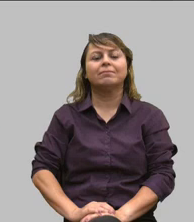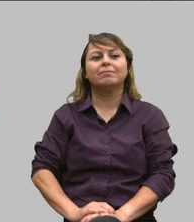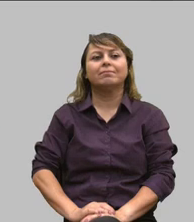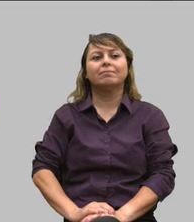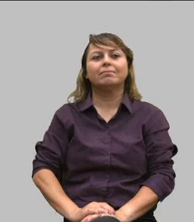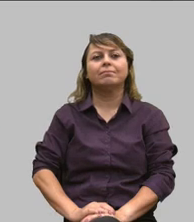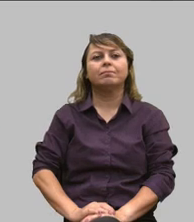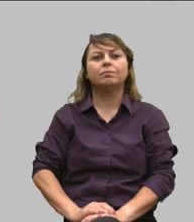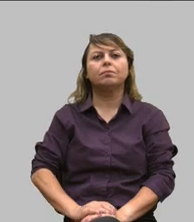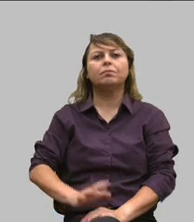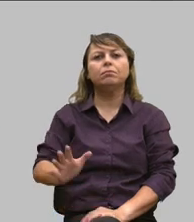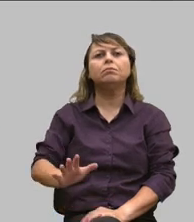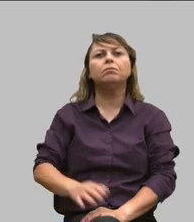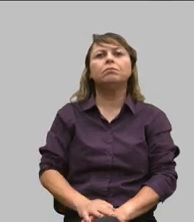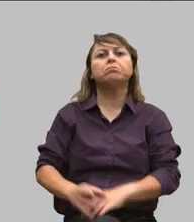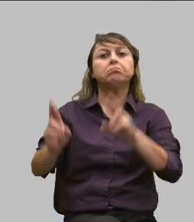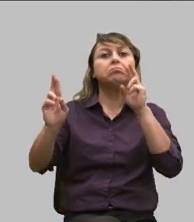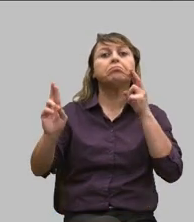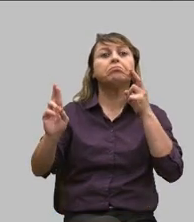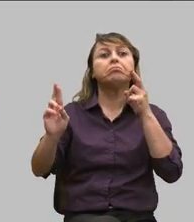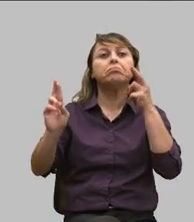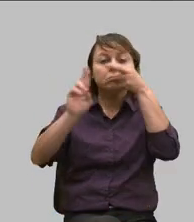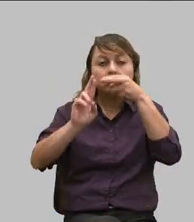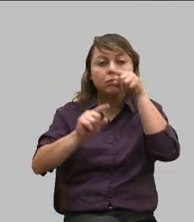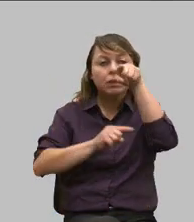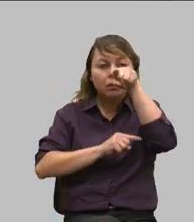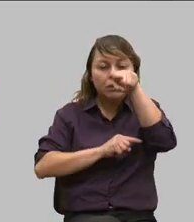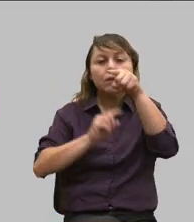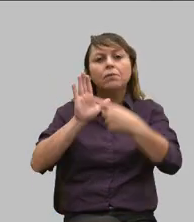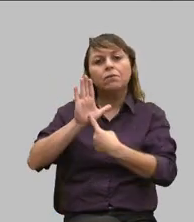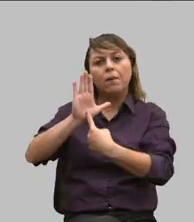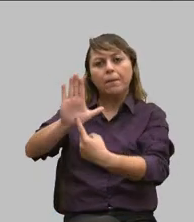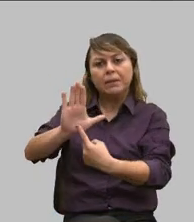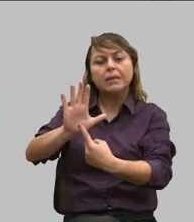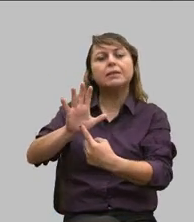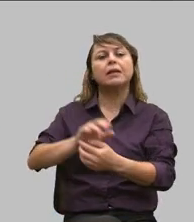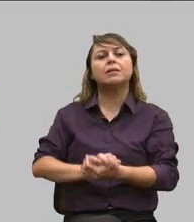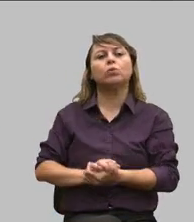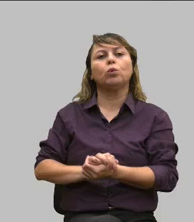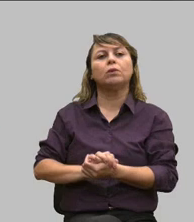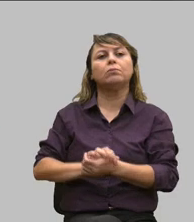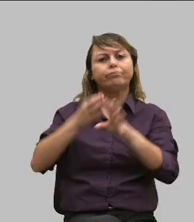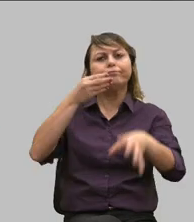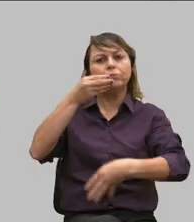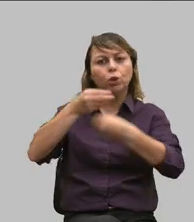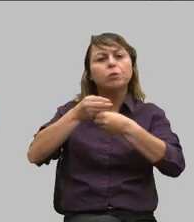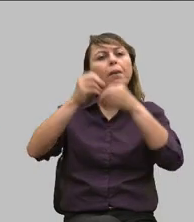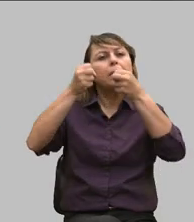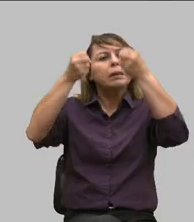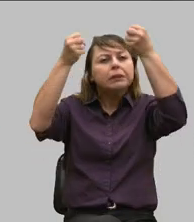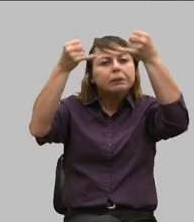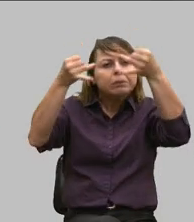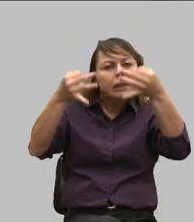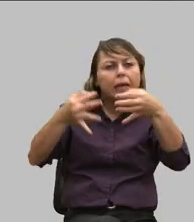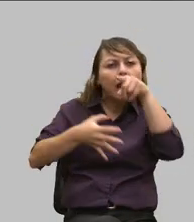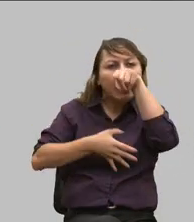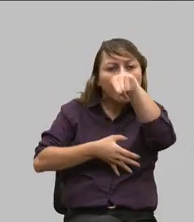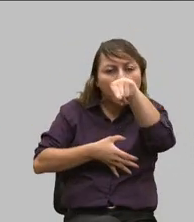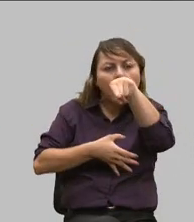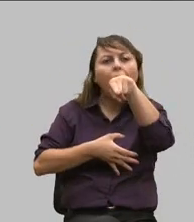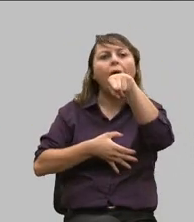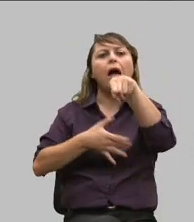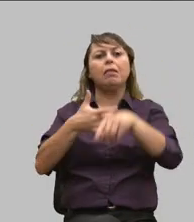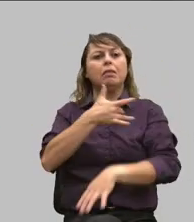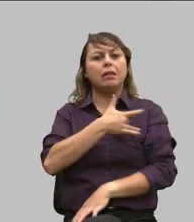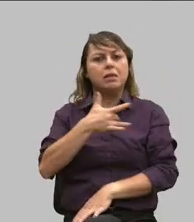então do ponto de vista só para vou trazer só mais dois slides não vou fazer a apresentação toda mas só para explicar então do ponto de vista da saúde a